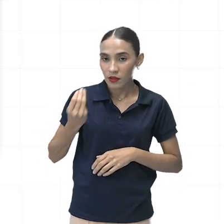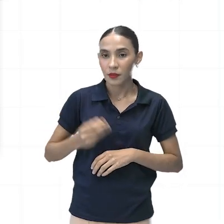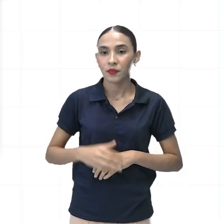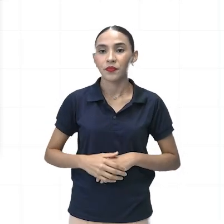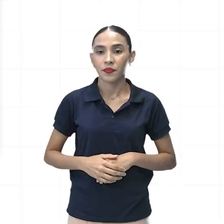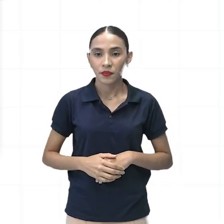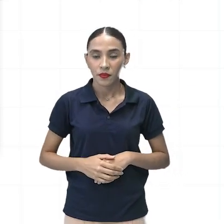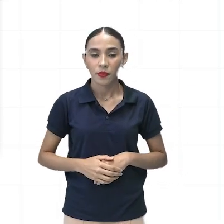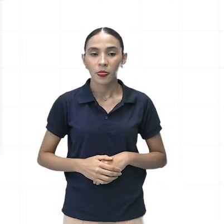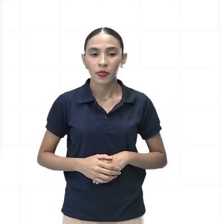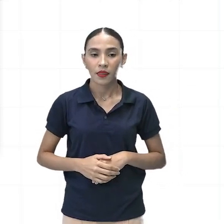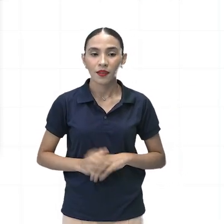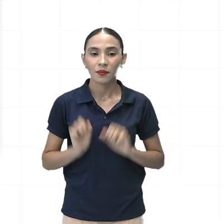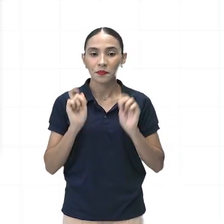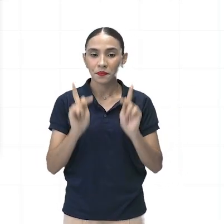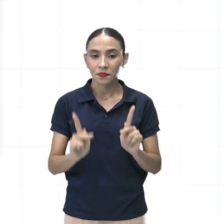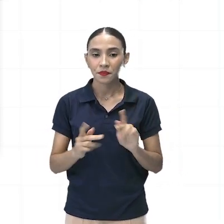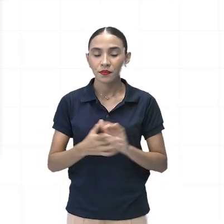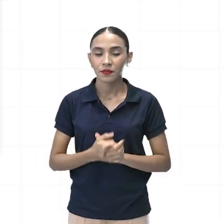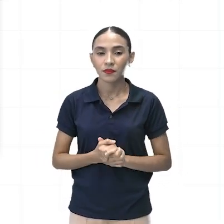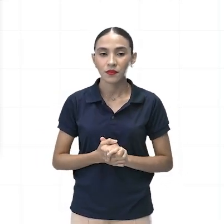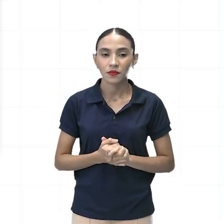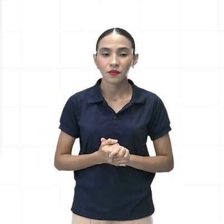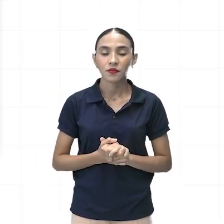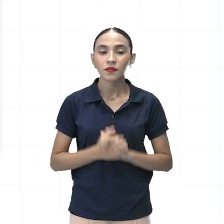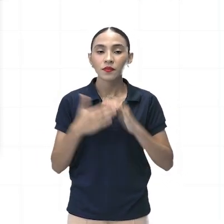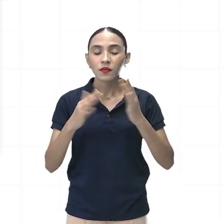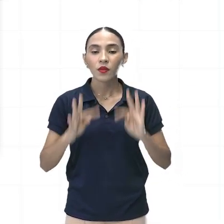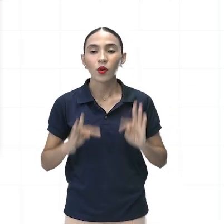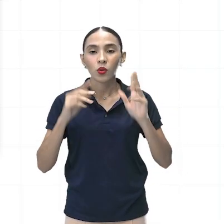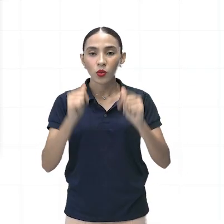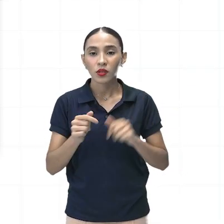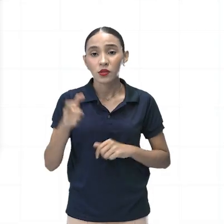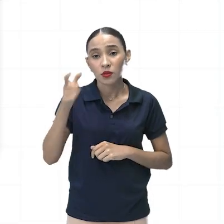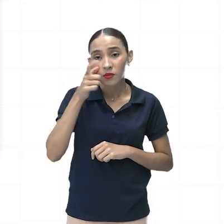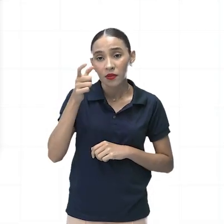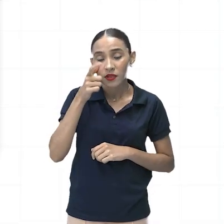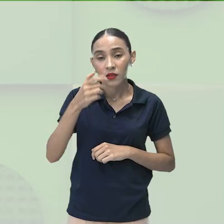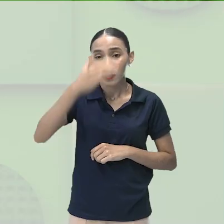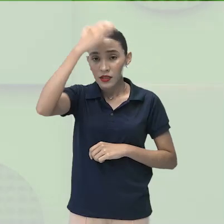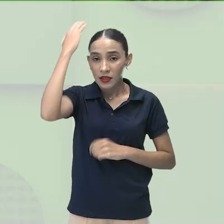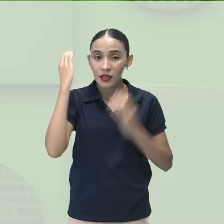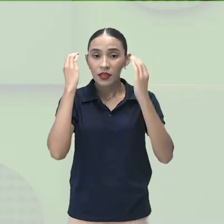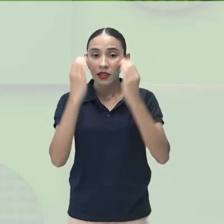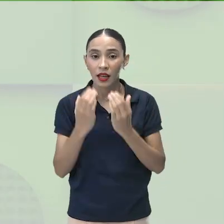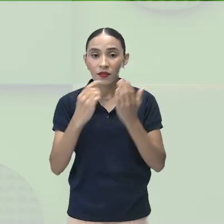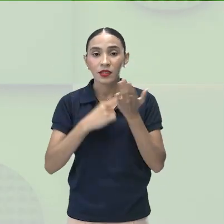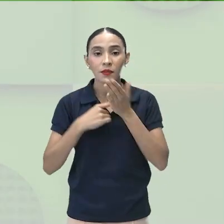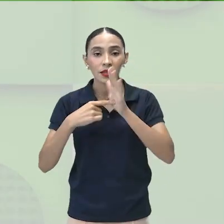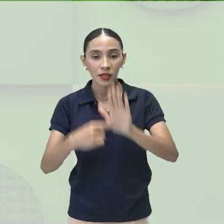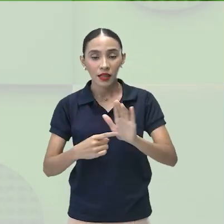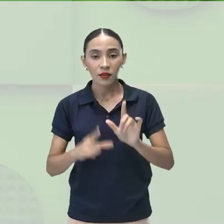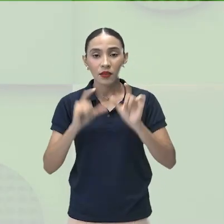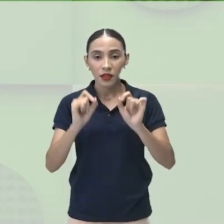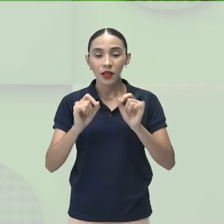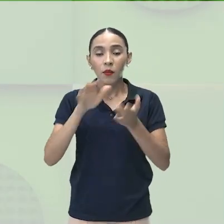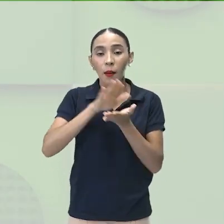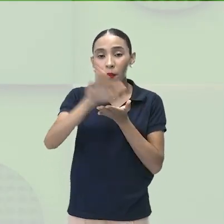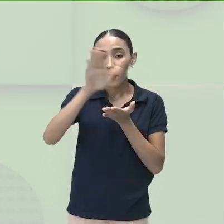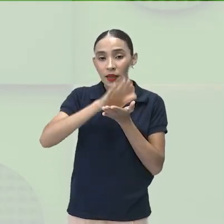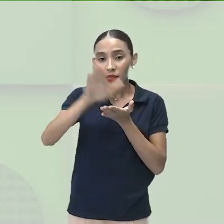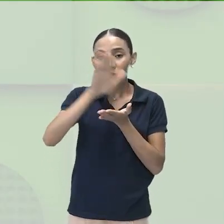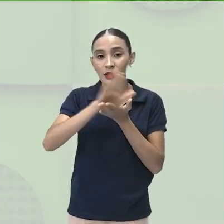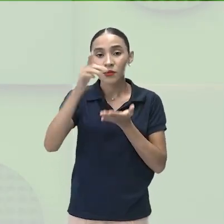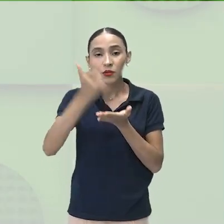época. Muito bem. Bem, todas essas observações de Darwin foram colocadas em uma